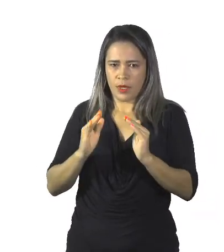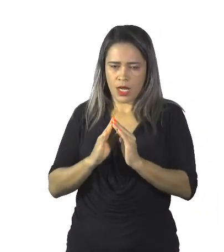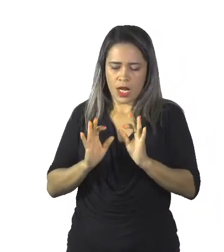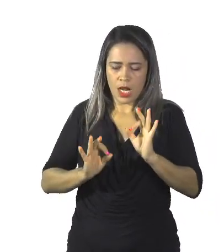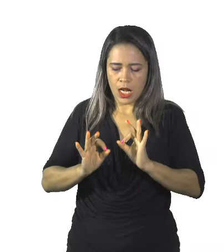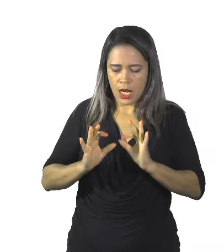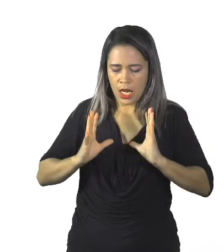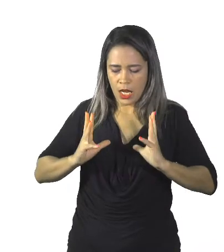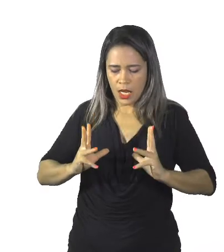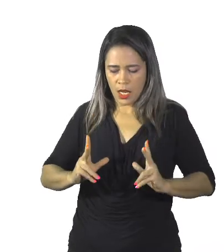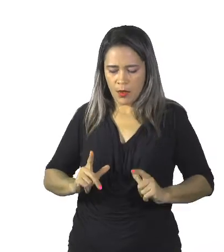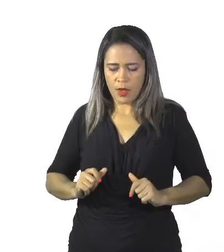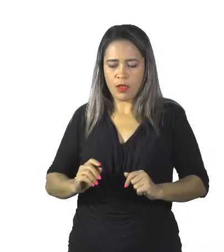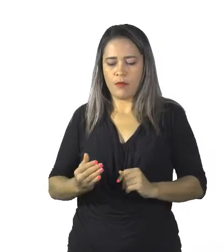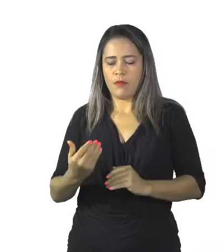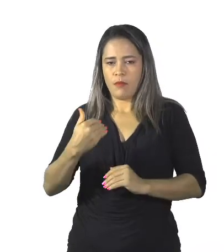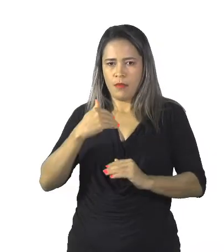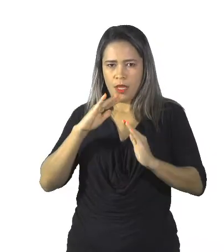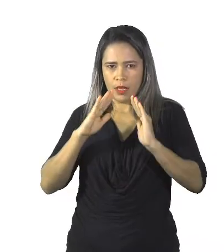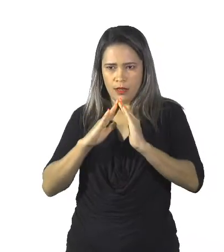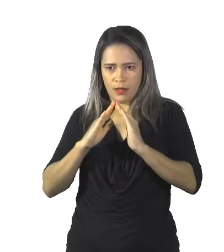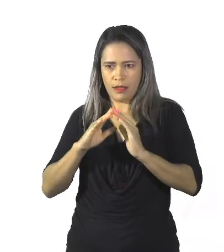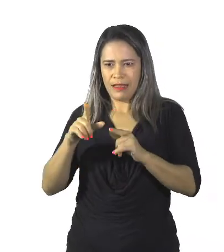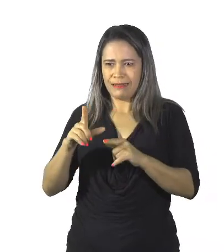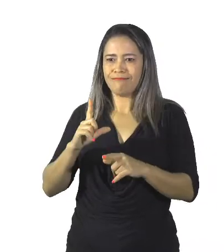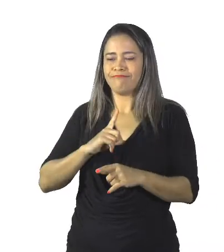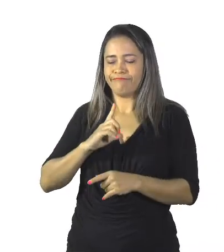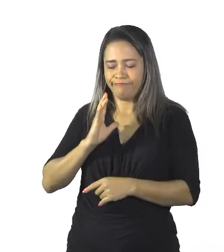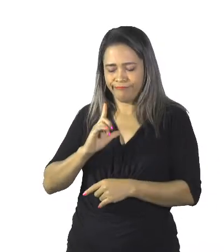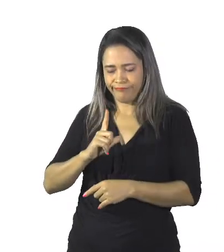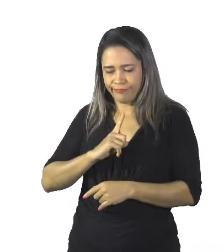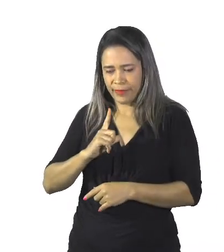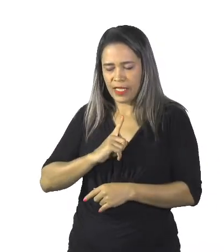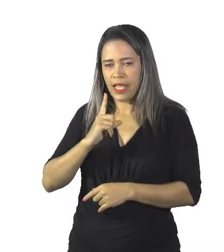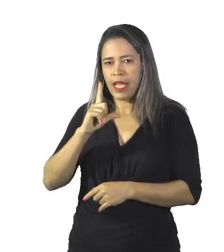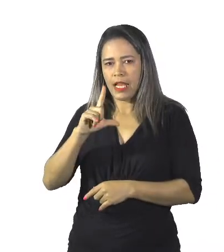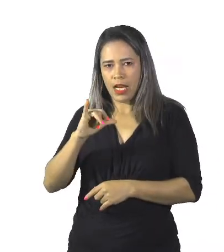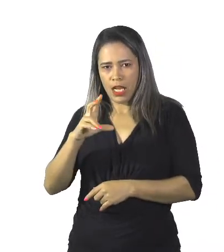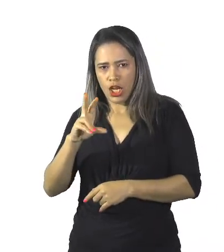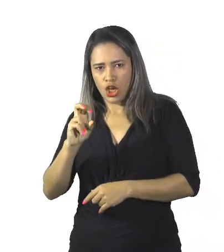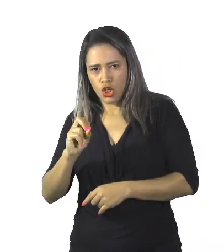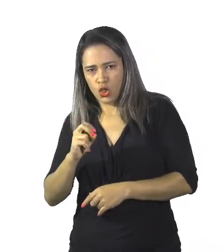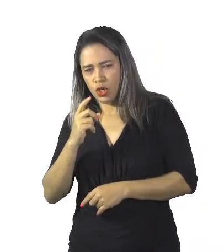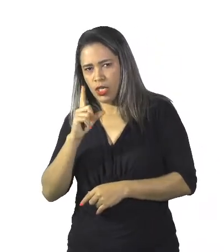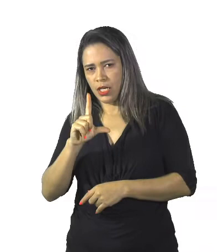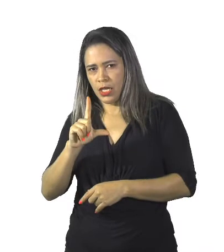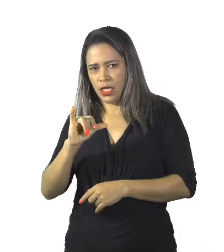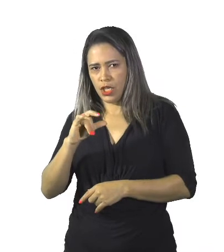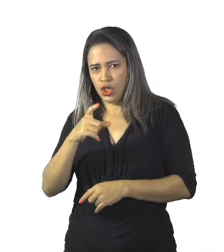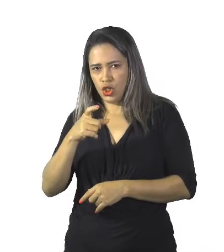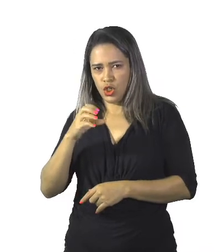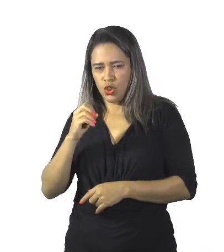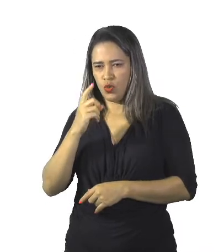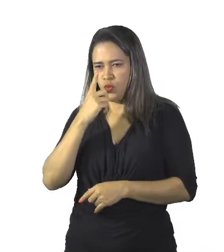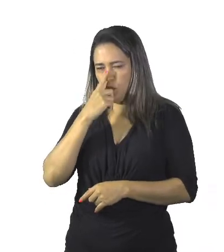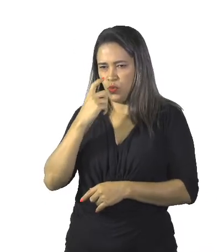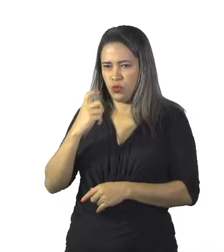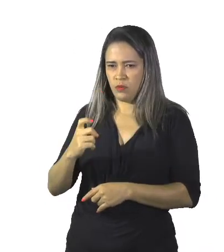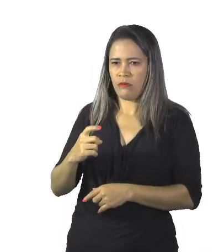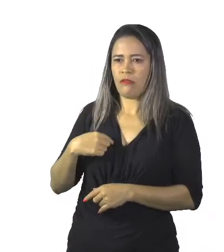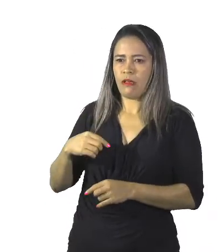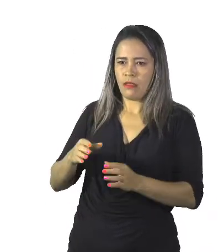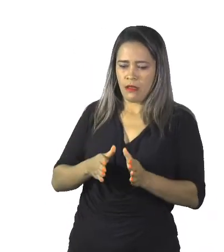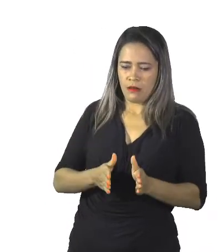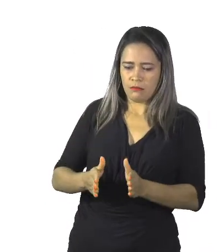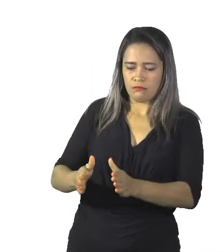nesse local também tem lixo. A gente vê aí o ribeirão, as margens do